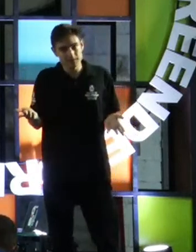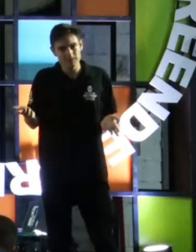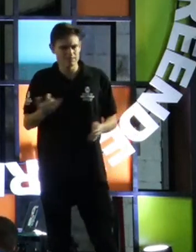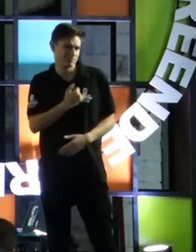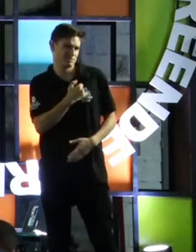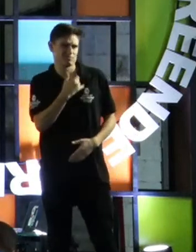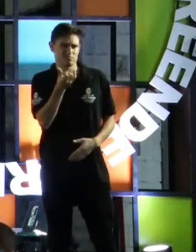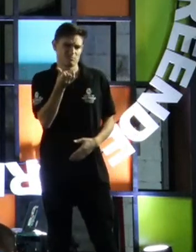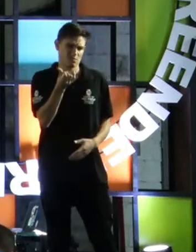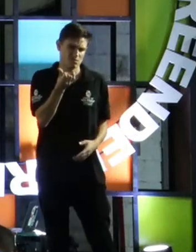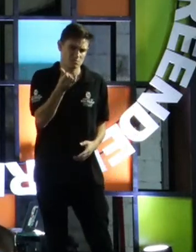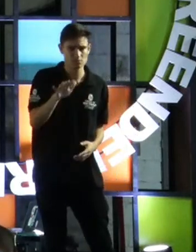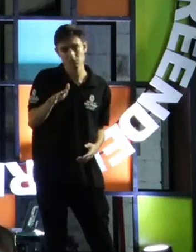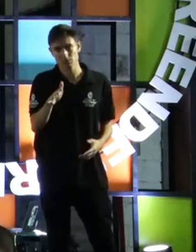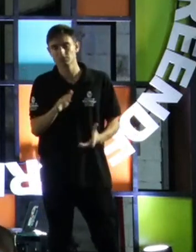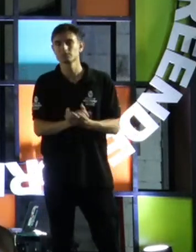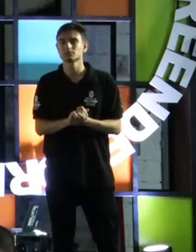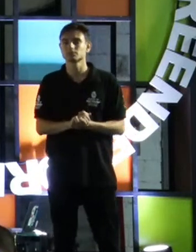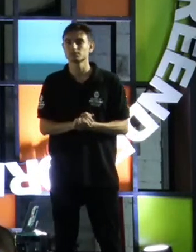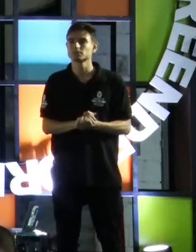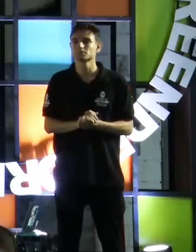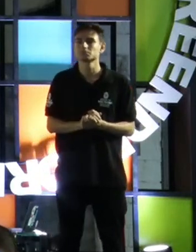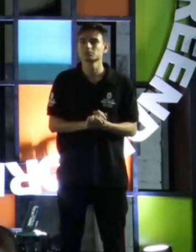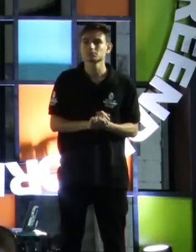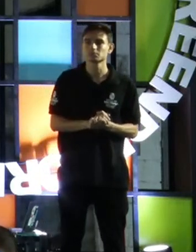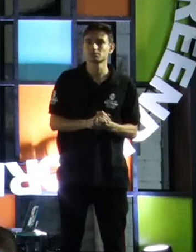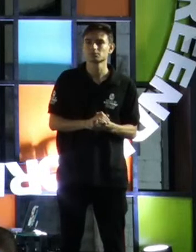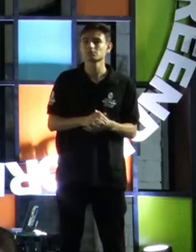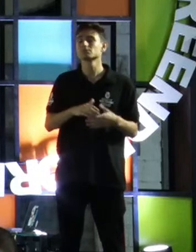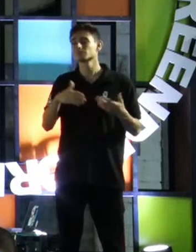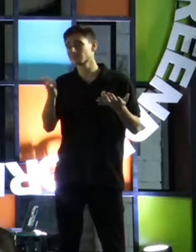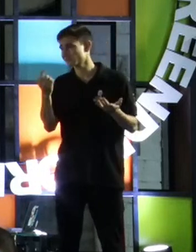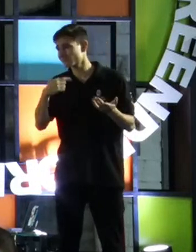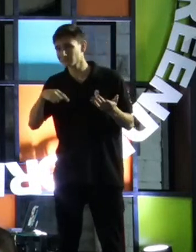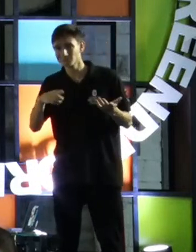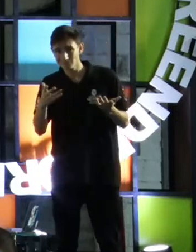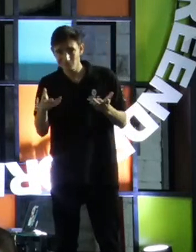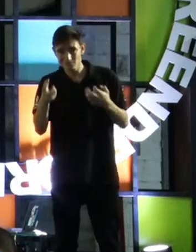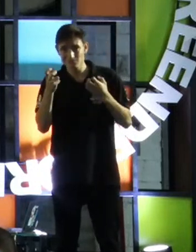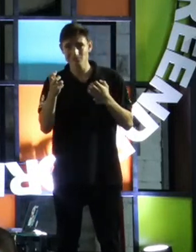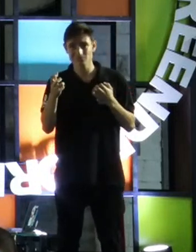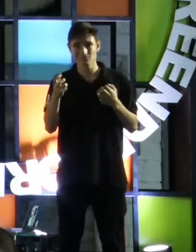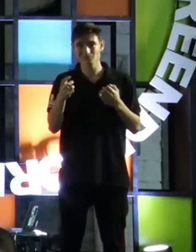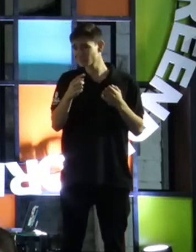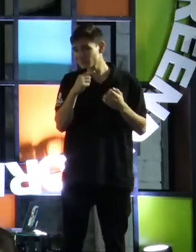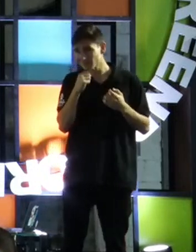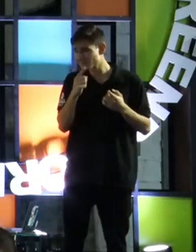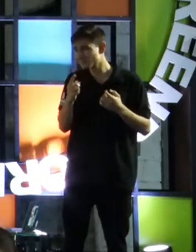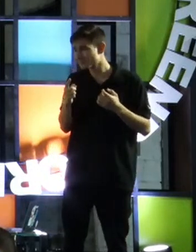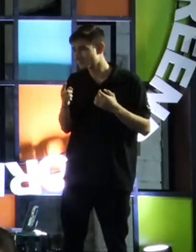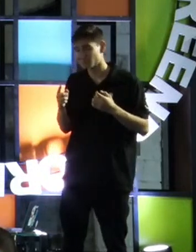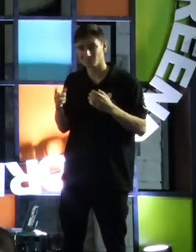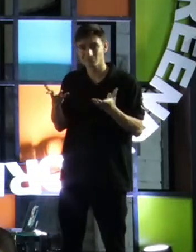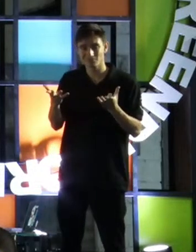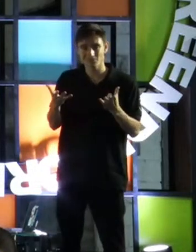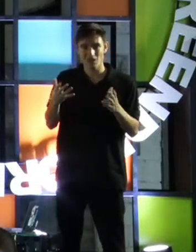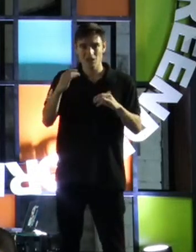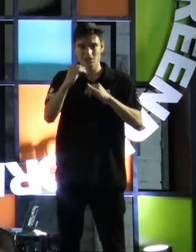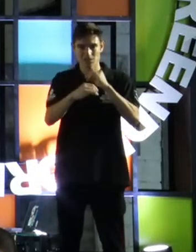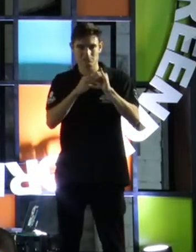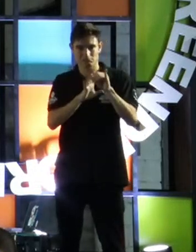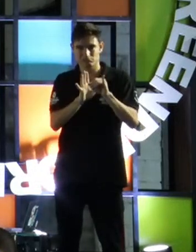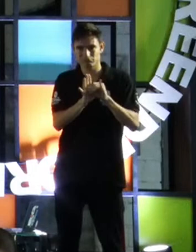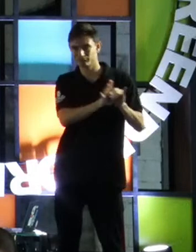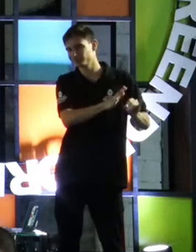6 anos, eu acho. O fato é que essa é a nossa realidade hoje. Não existe mais o mundo offline. E a gente